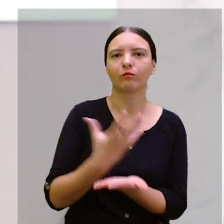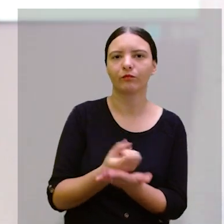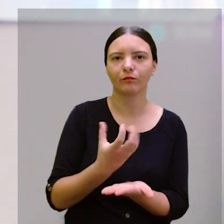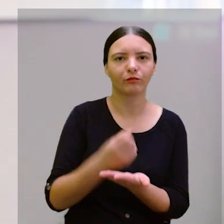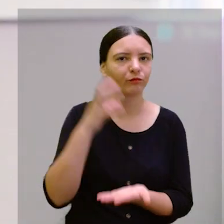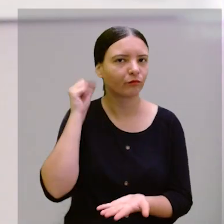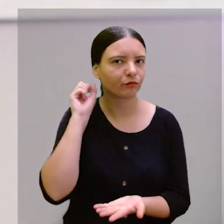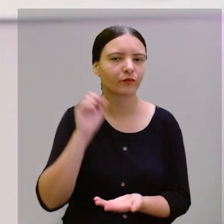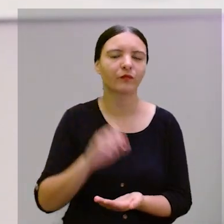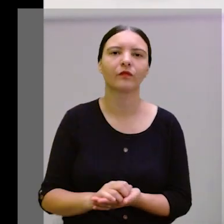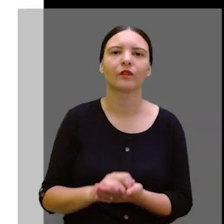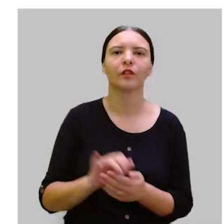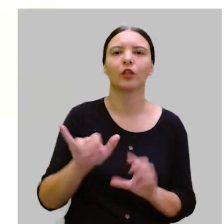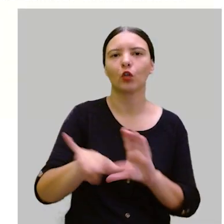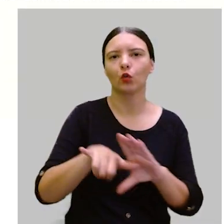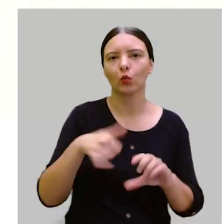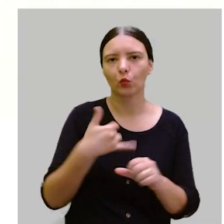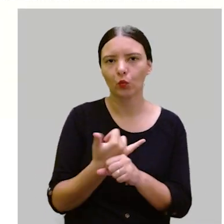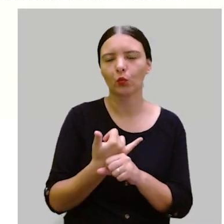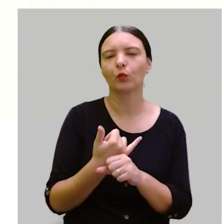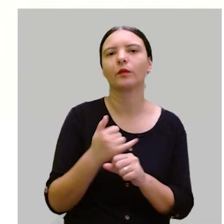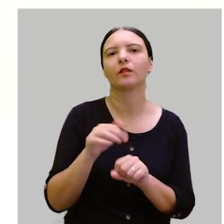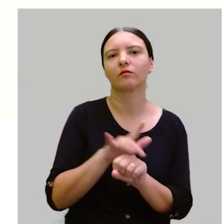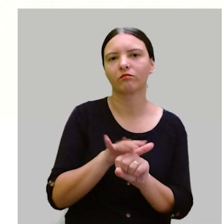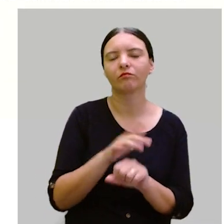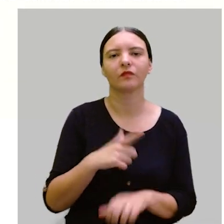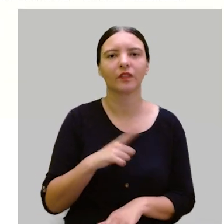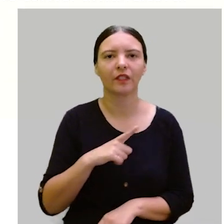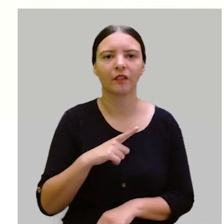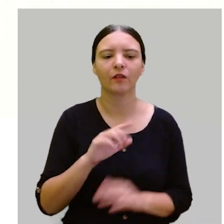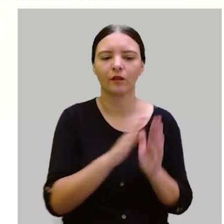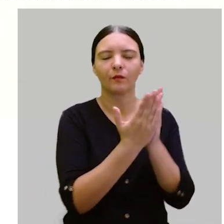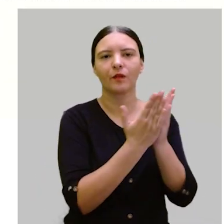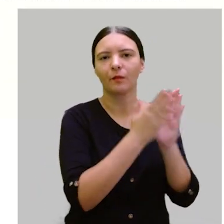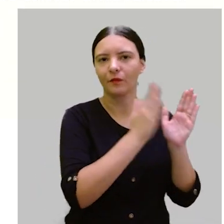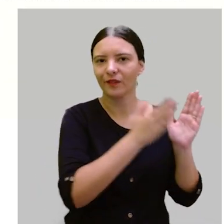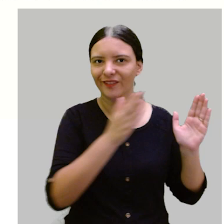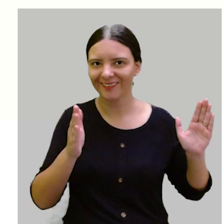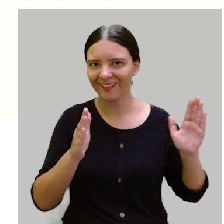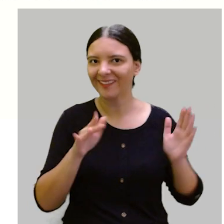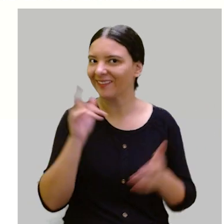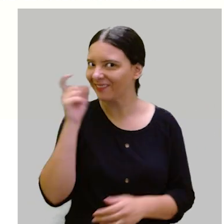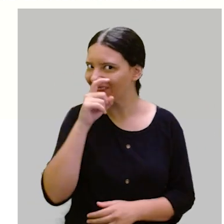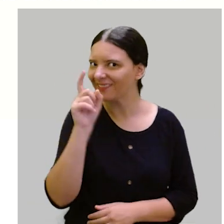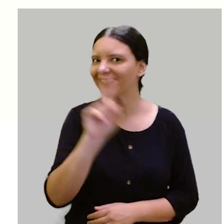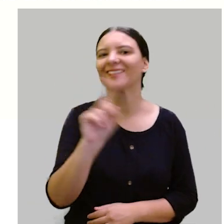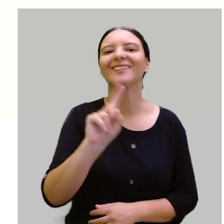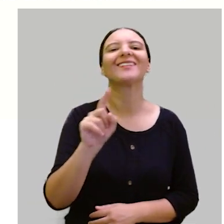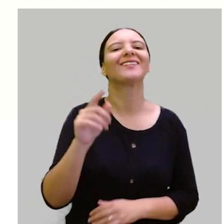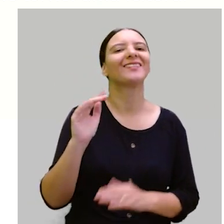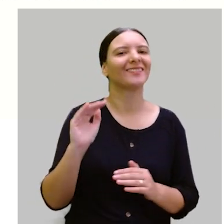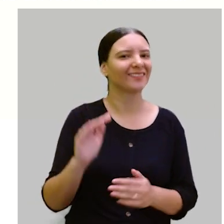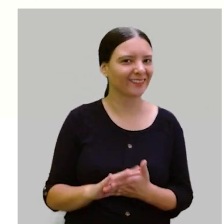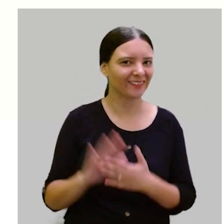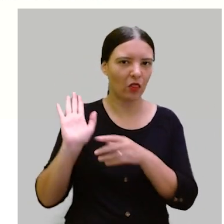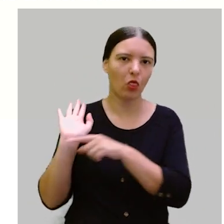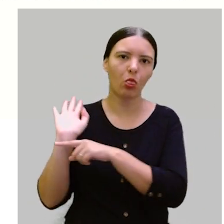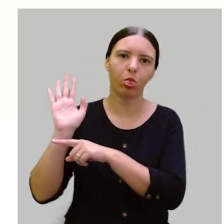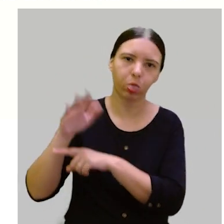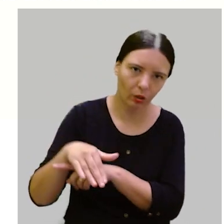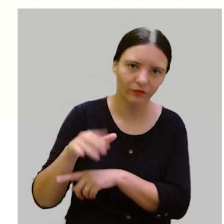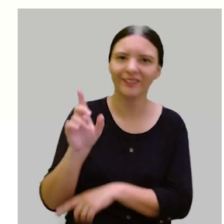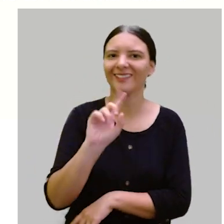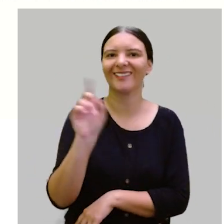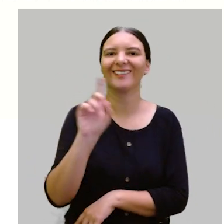podcaster, youtuber. Essa é a minha biblioteca, que não é cenário fictício, não tenho risco de cair. Esses são os